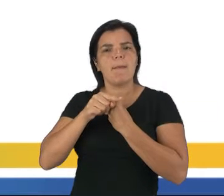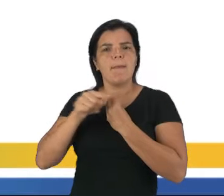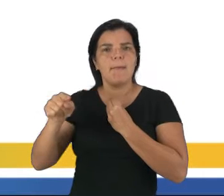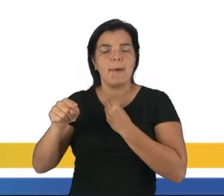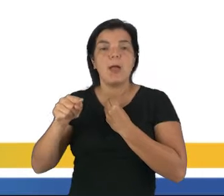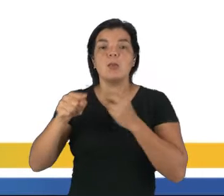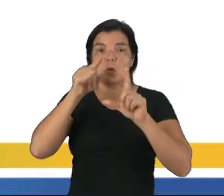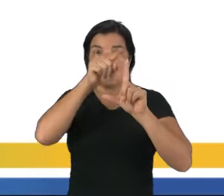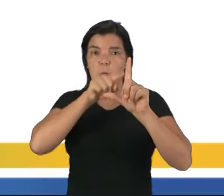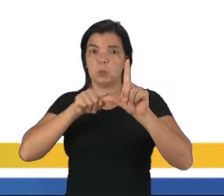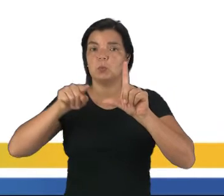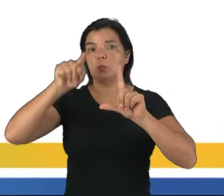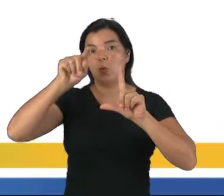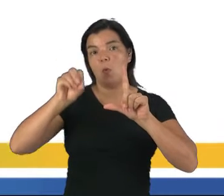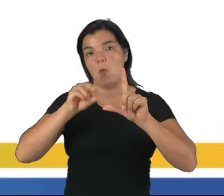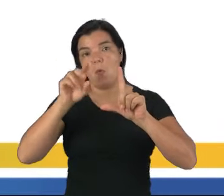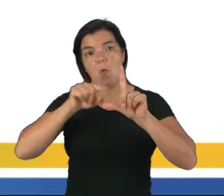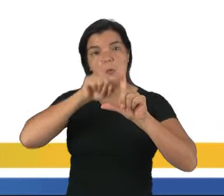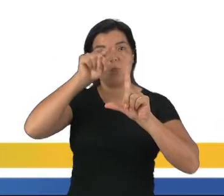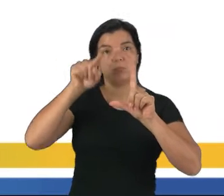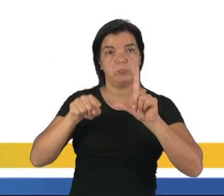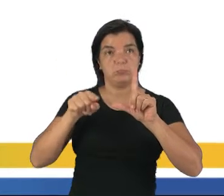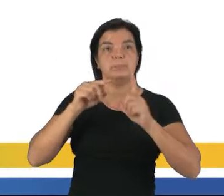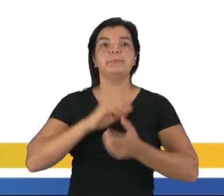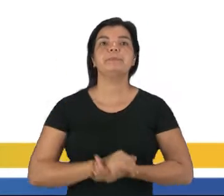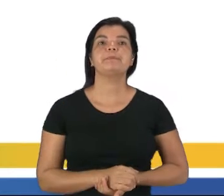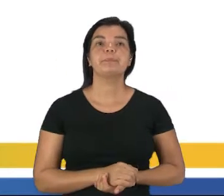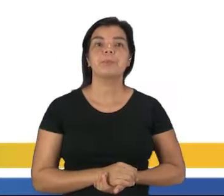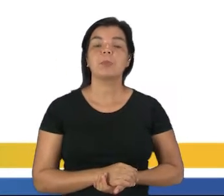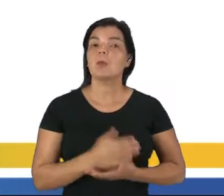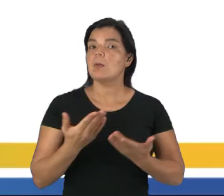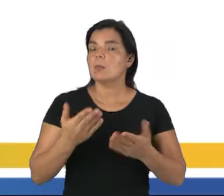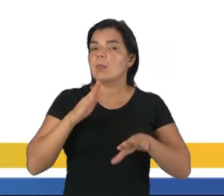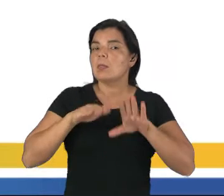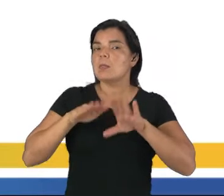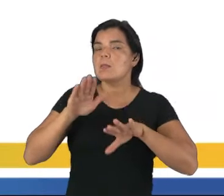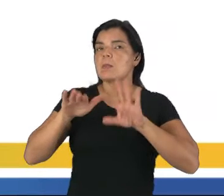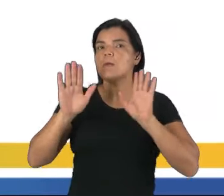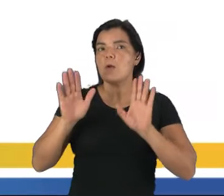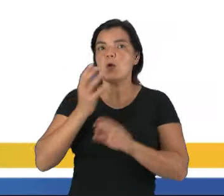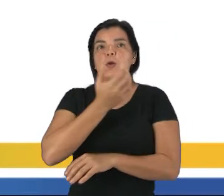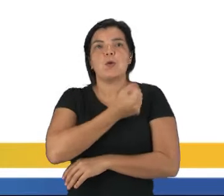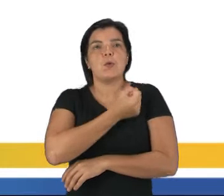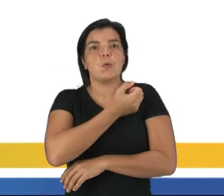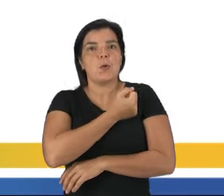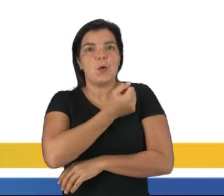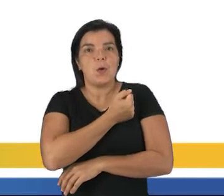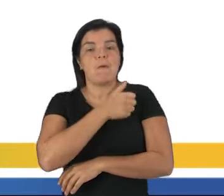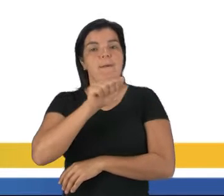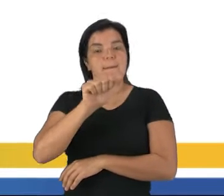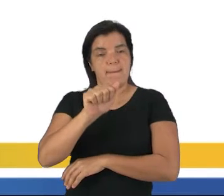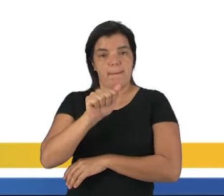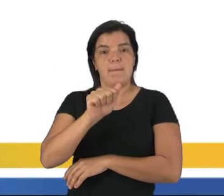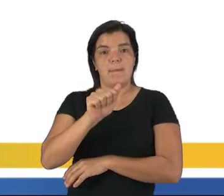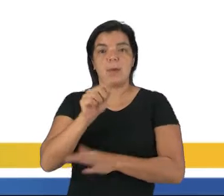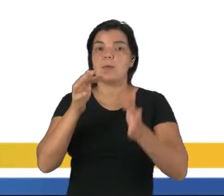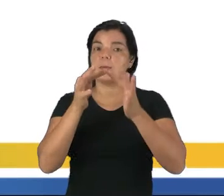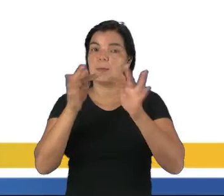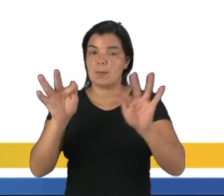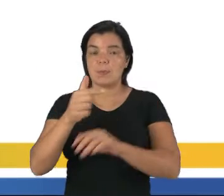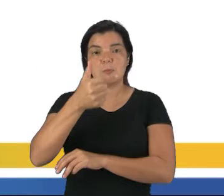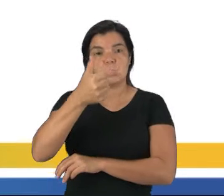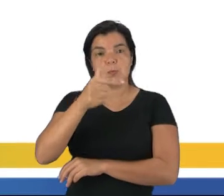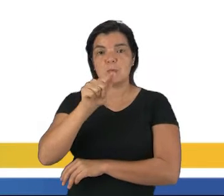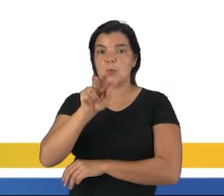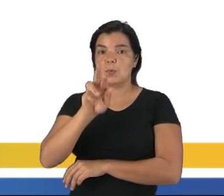apresentação de parábola voltada para cima ou para baixo. Isso vai depender do valor do coeficiente A da fórmula da função do